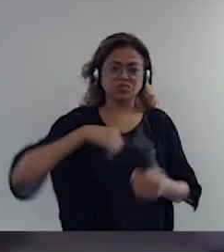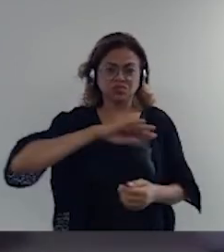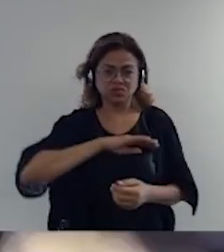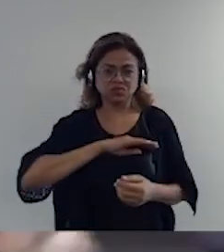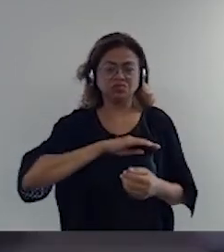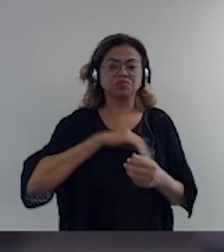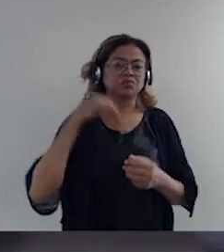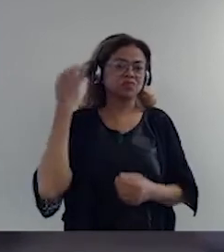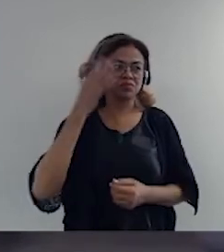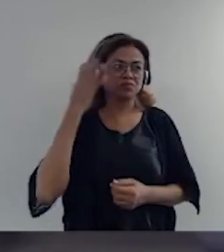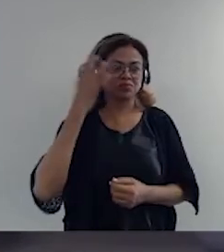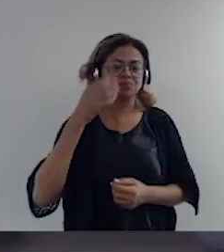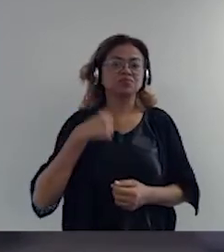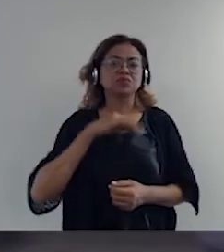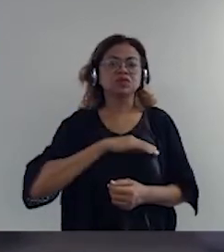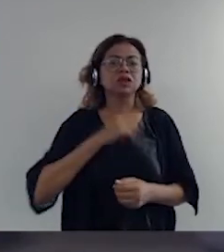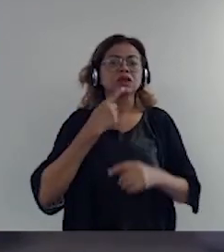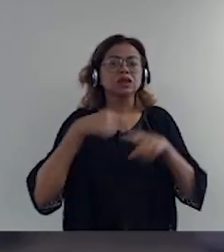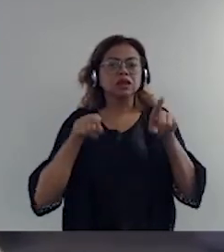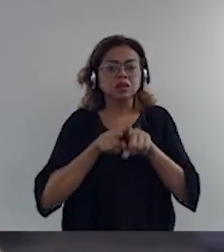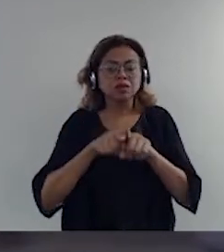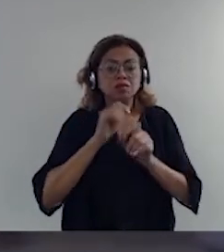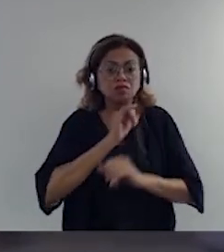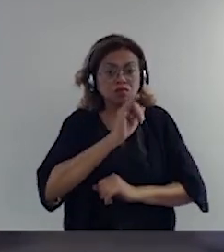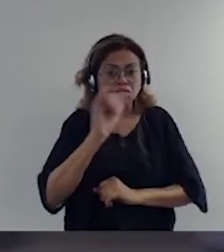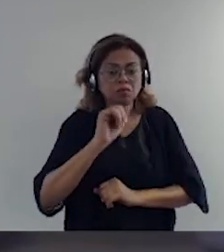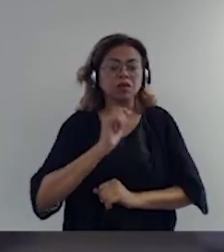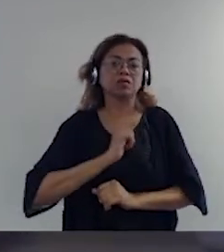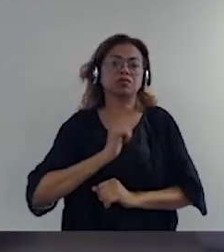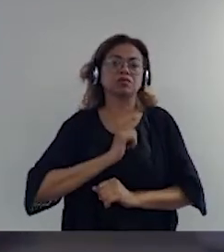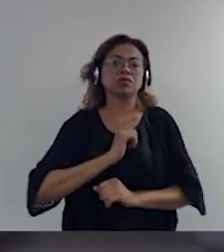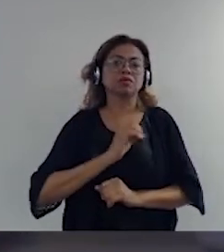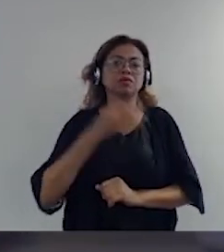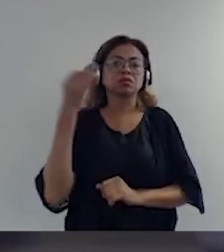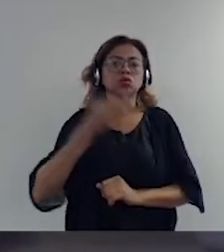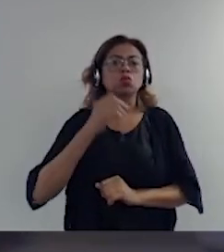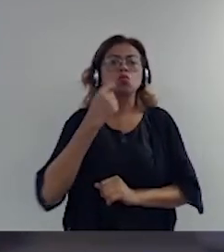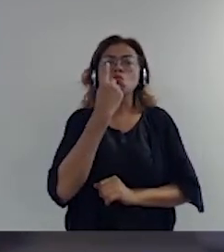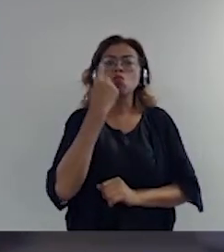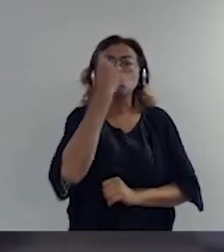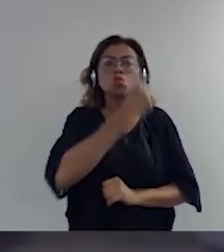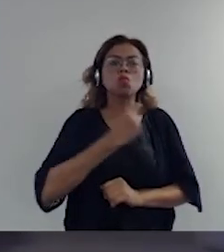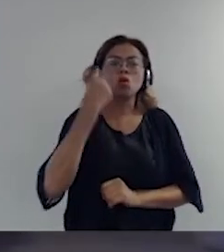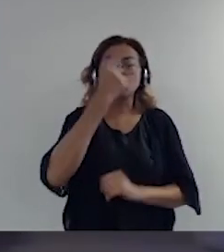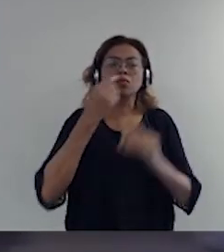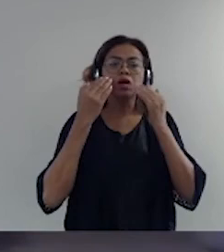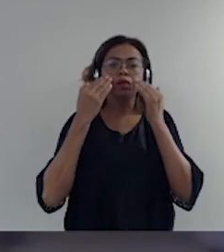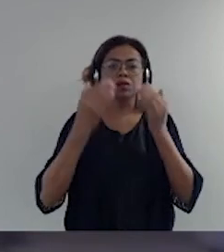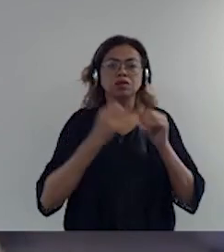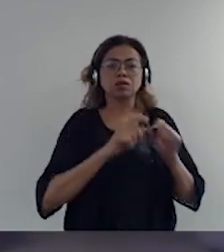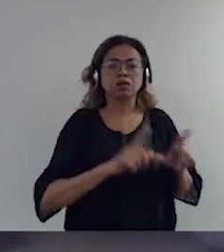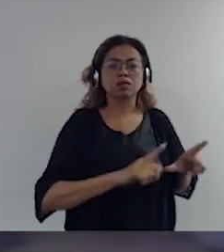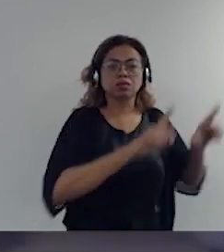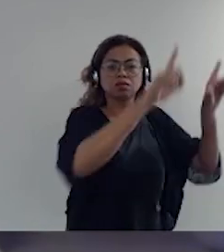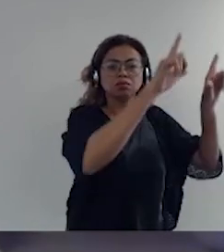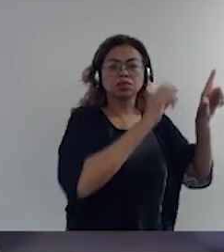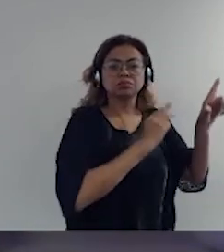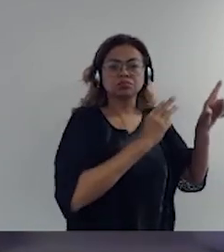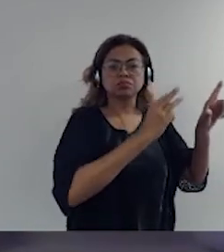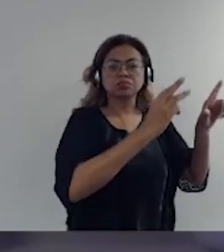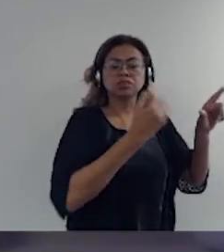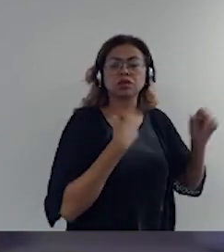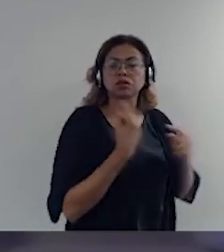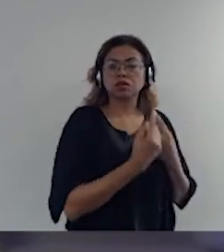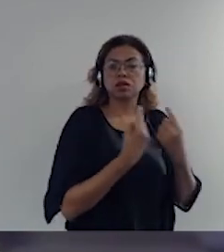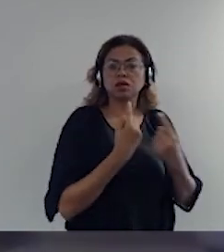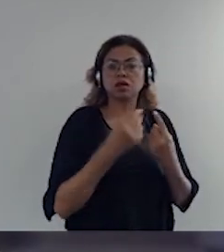palestrantes e informar que nós teremos, impreterivelmente, 1 hora para apresentar esse painel. Cada palestrante terá